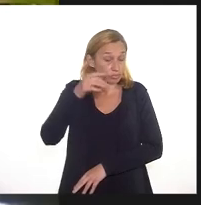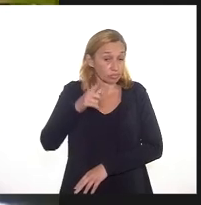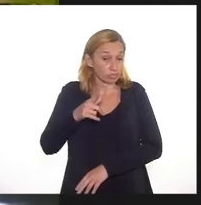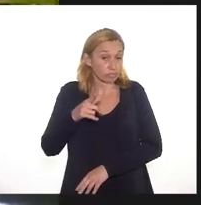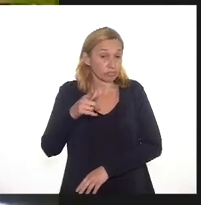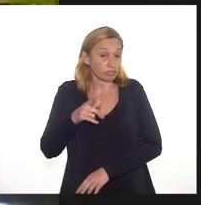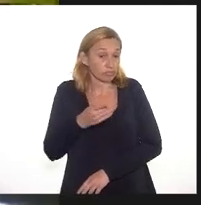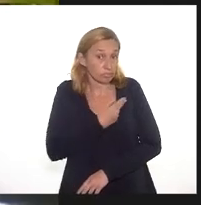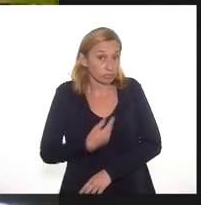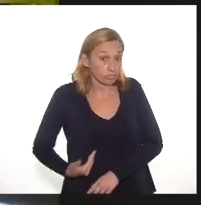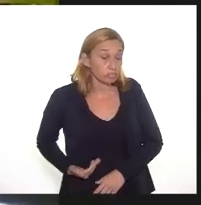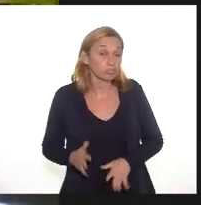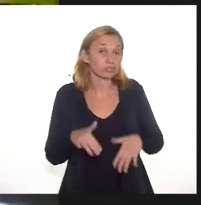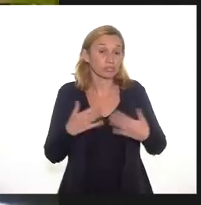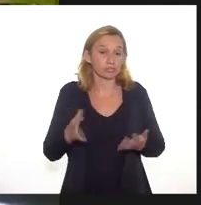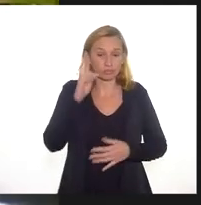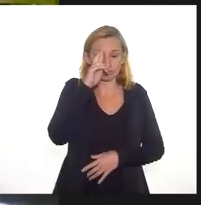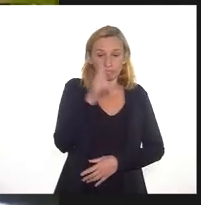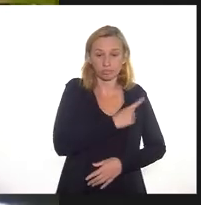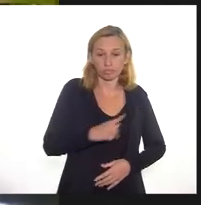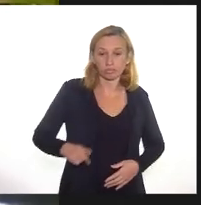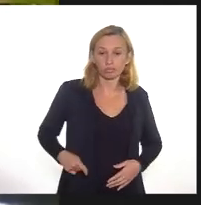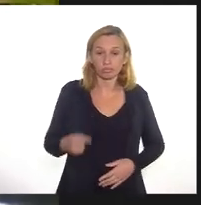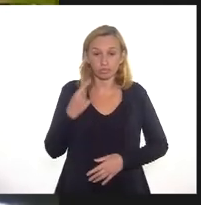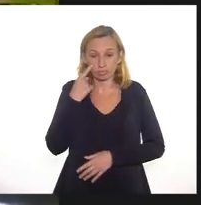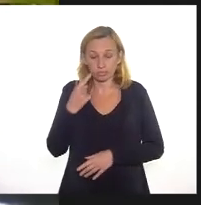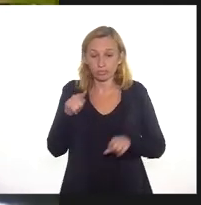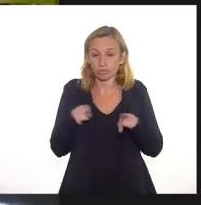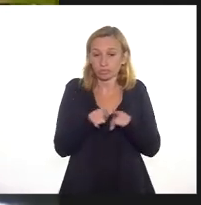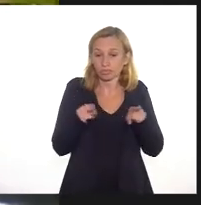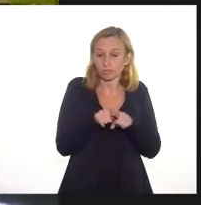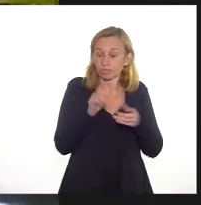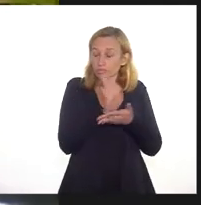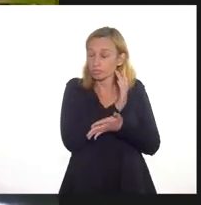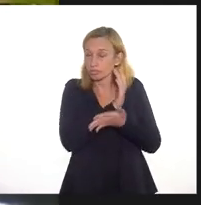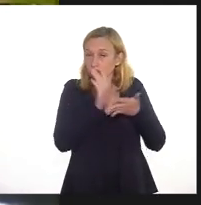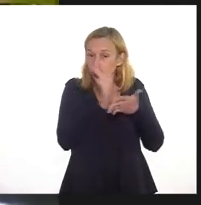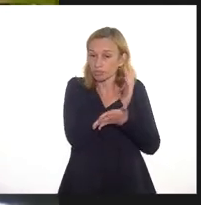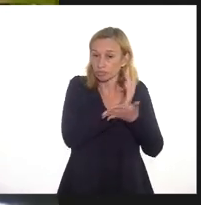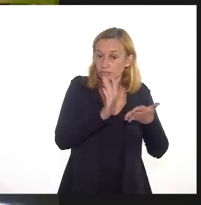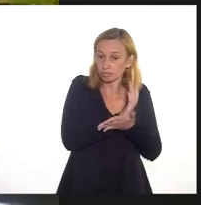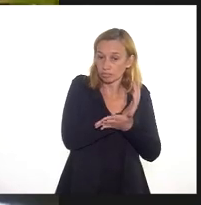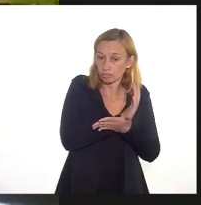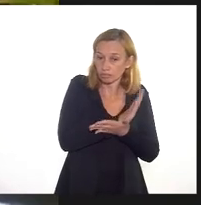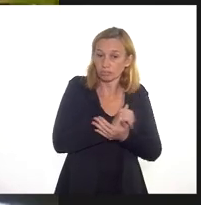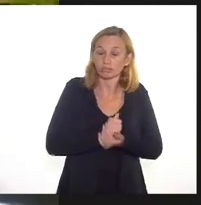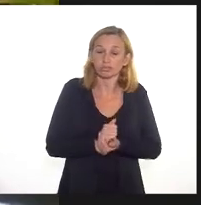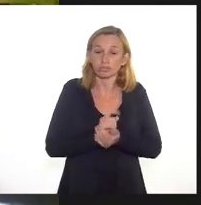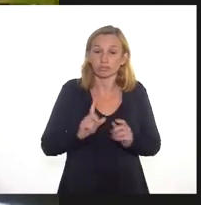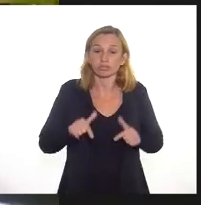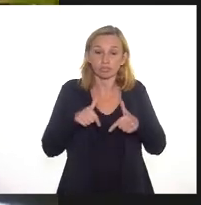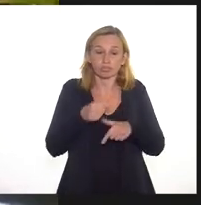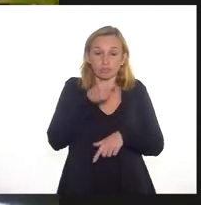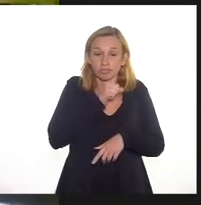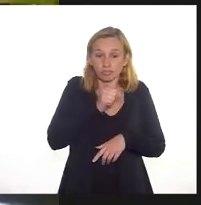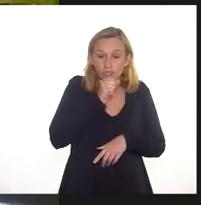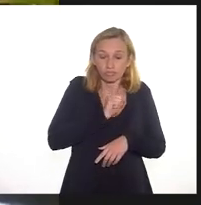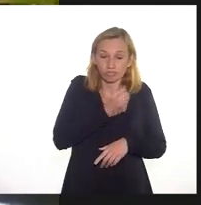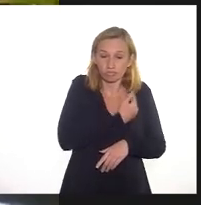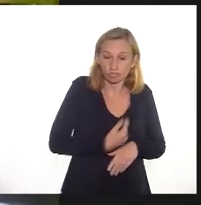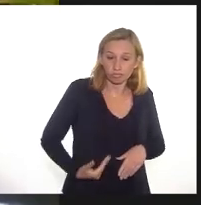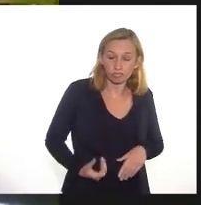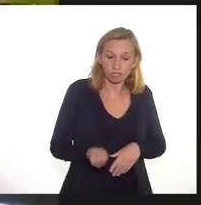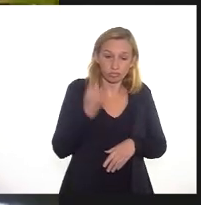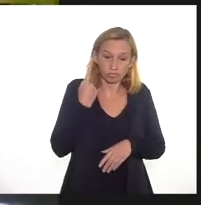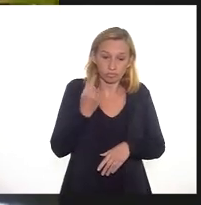governador. E aí, senhora presidenta, assistimos também algumas das táticas antigas dos